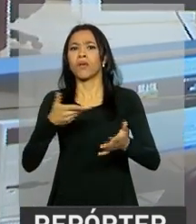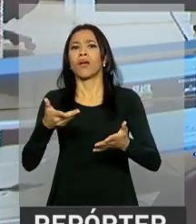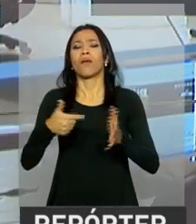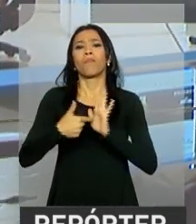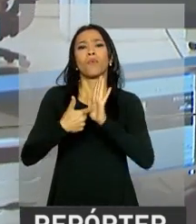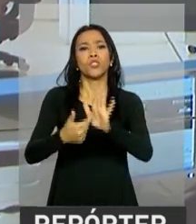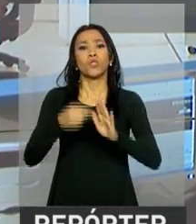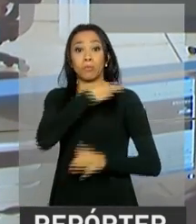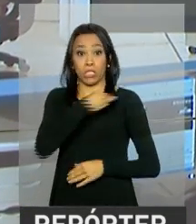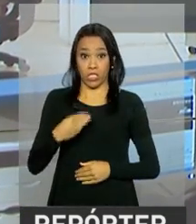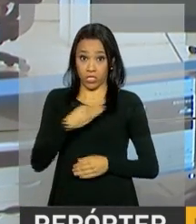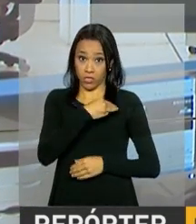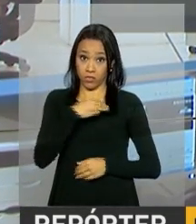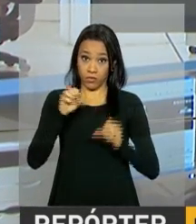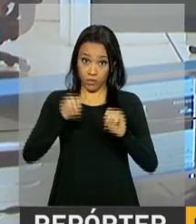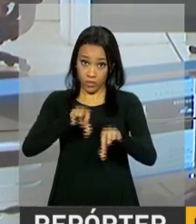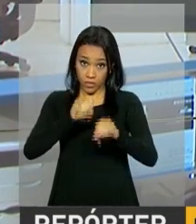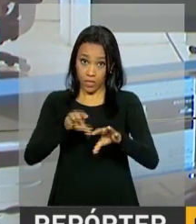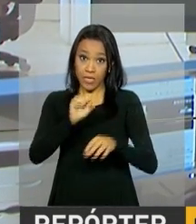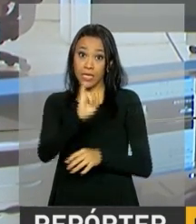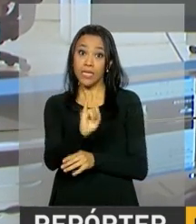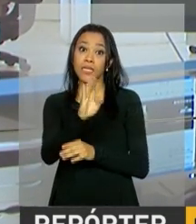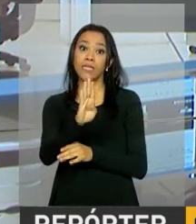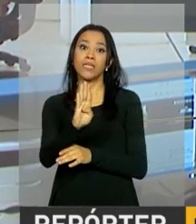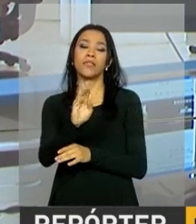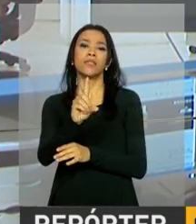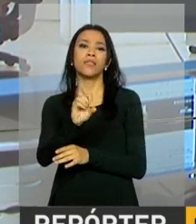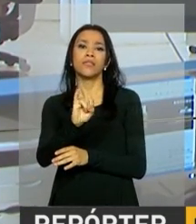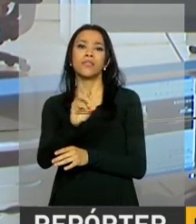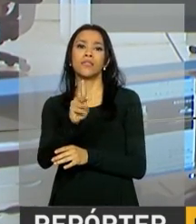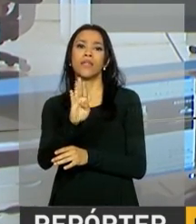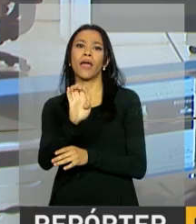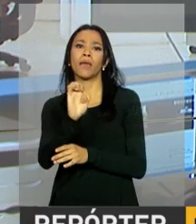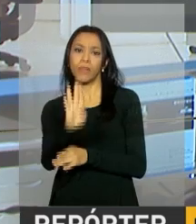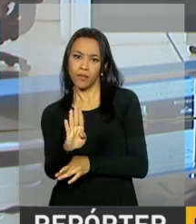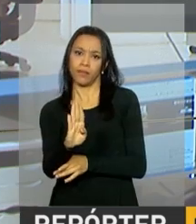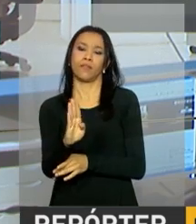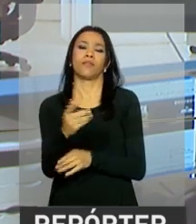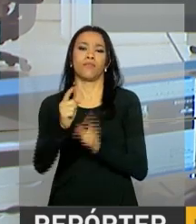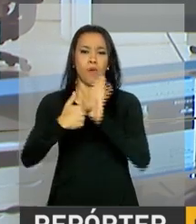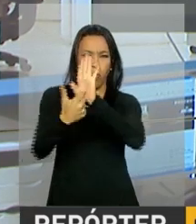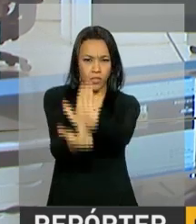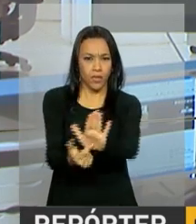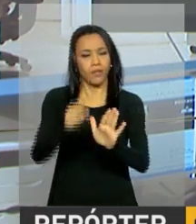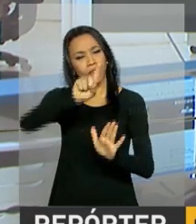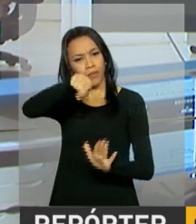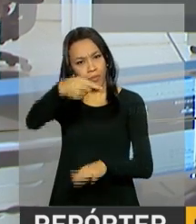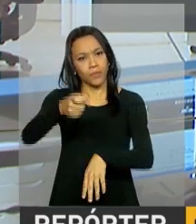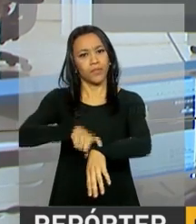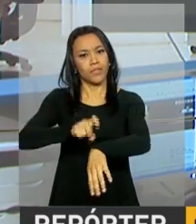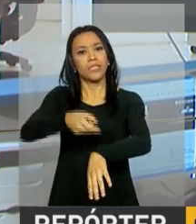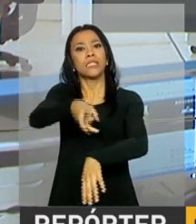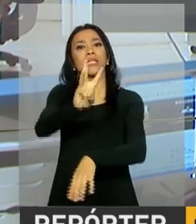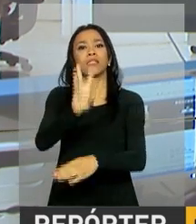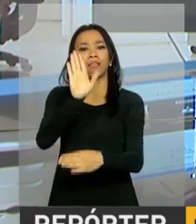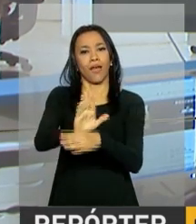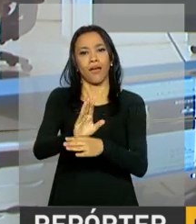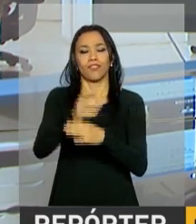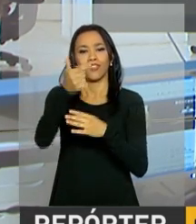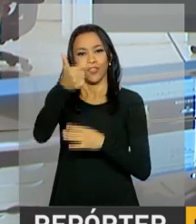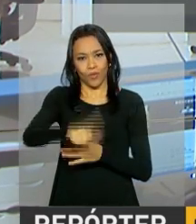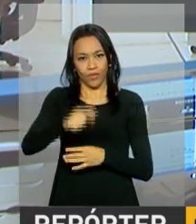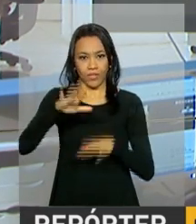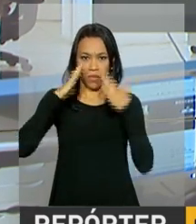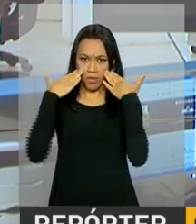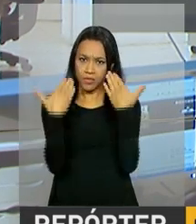Ministério da Educação sobre o IDEB, o Índice de Desenvolvimento da Educação Básica. A gente se vê também às 3 da tarde na próxima